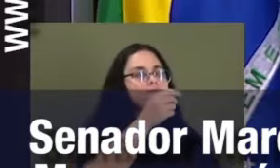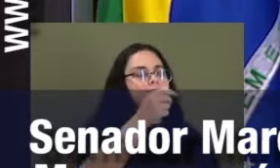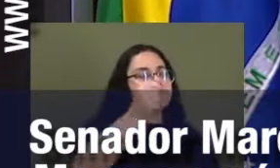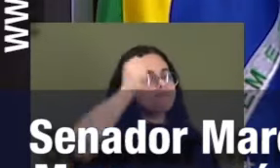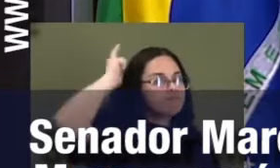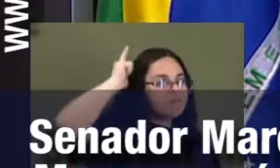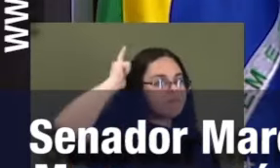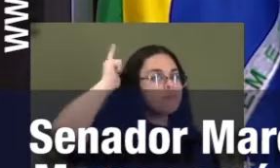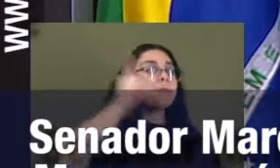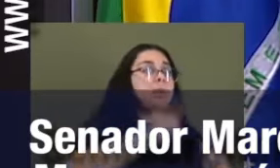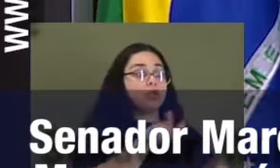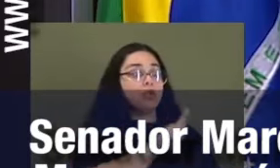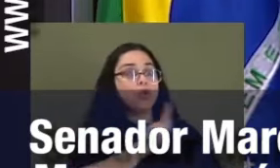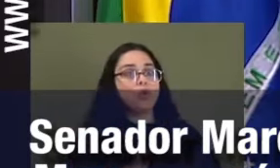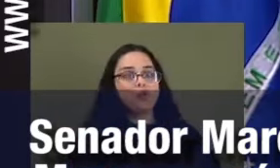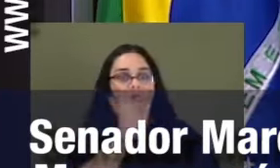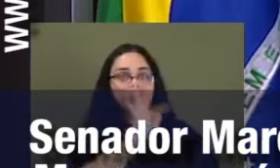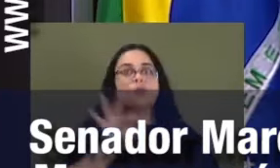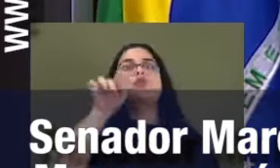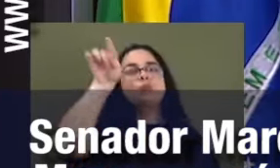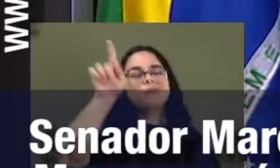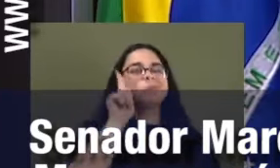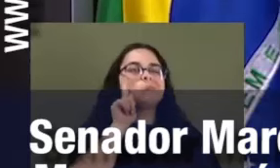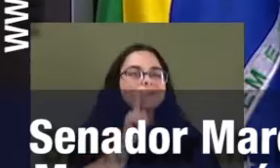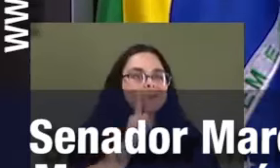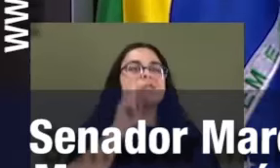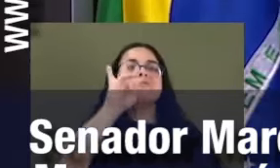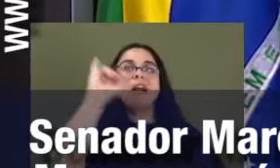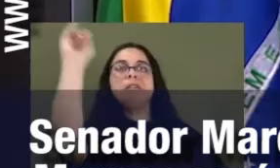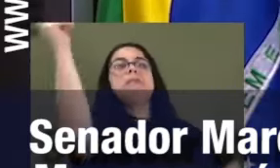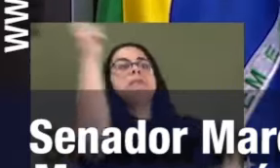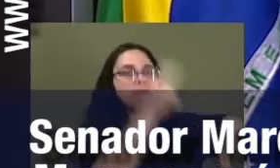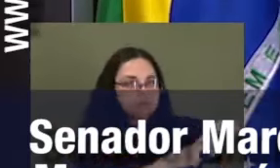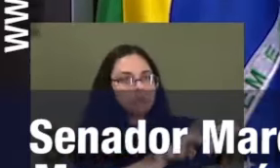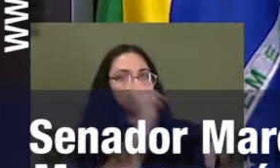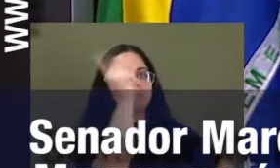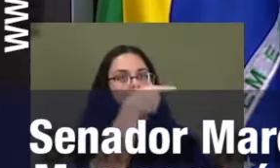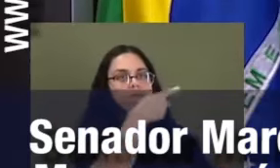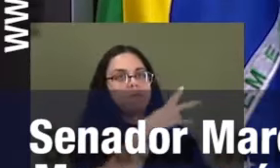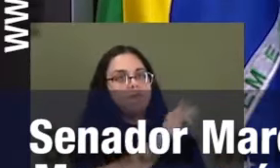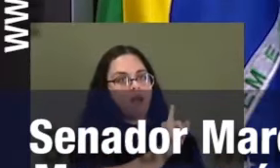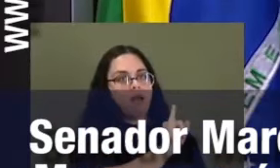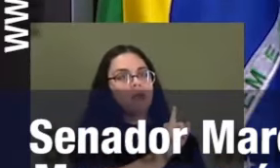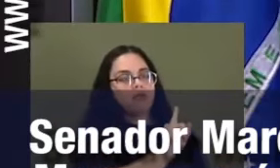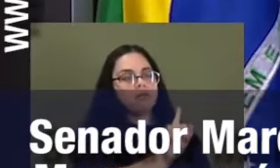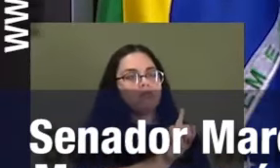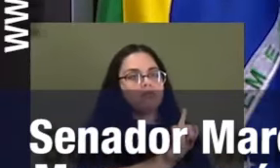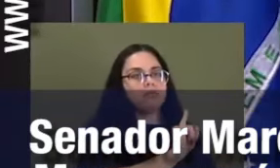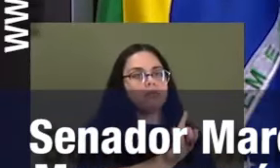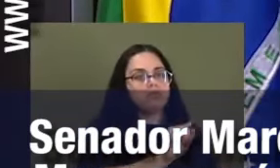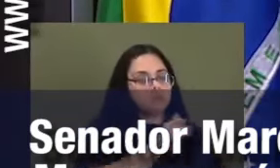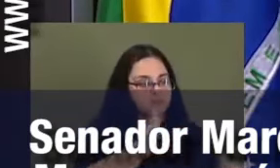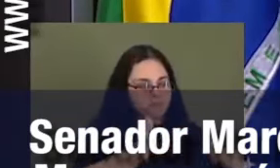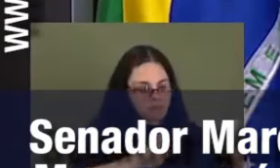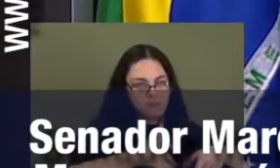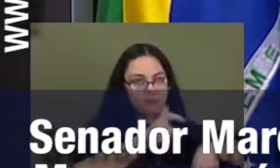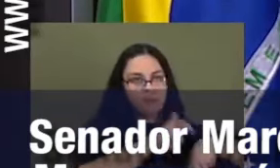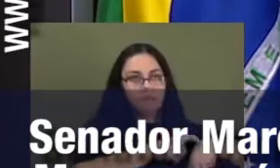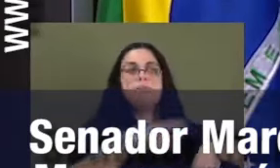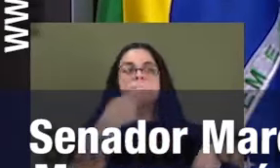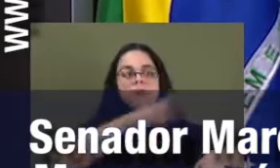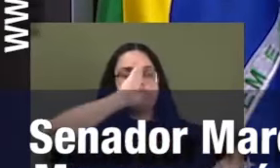através do presidente, futuro presidente Trump, irá sim mandar prender Alexandre de Moraes, determinar a sua